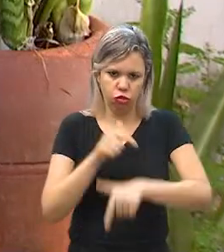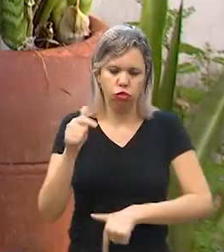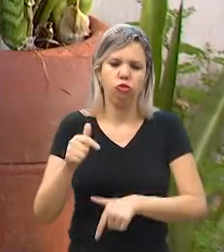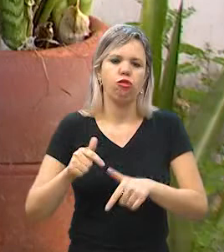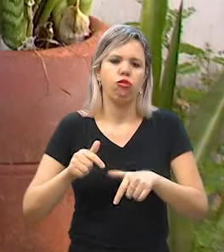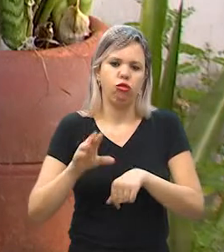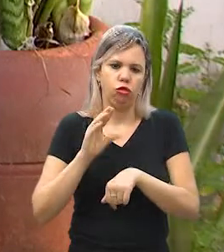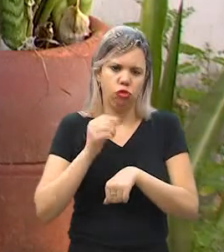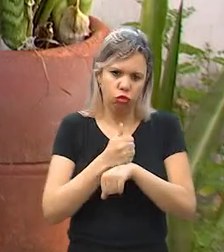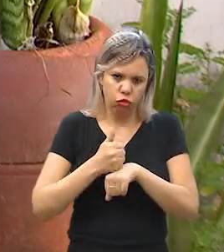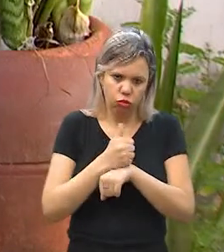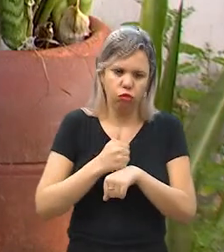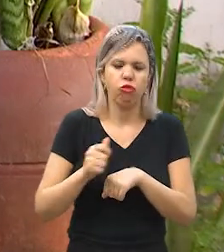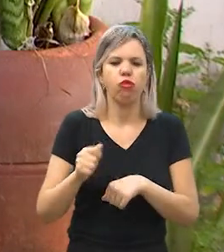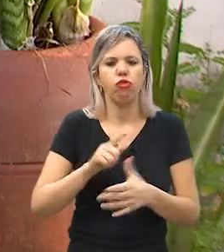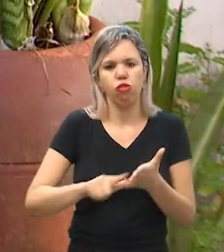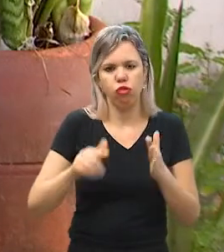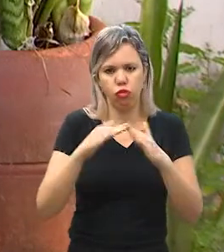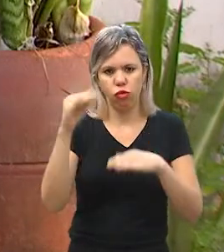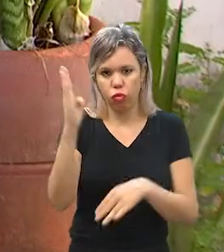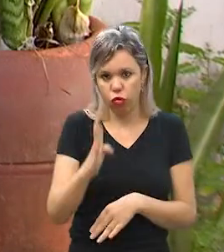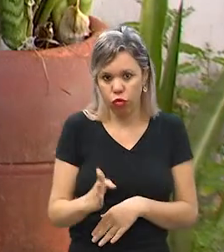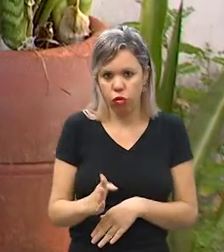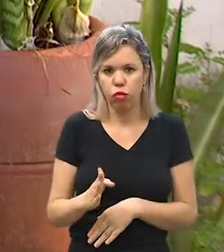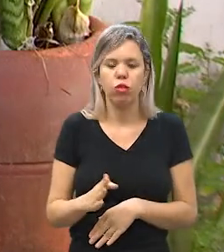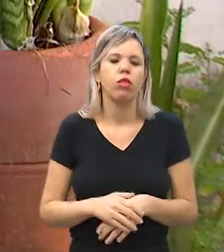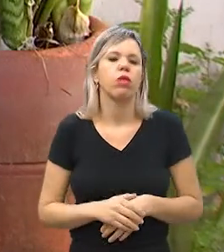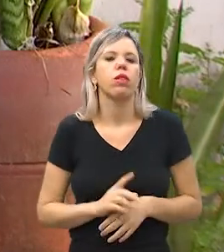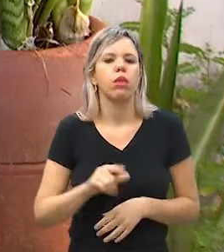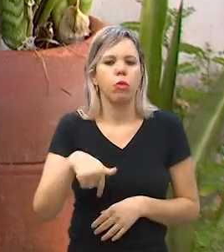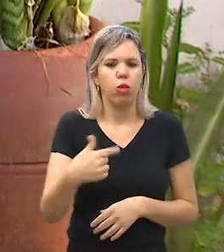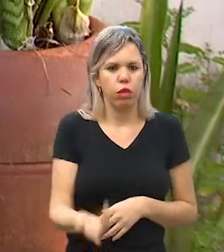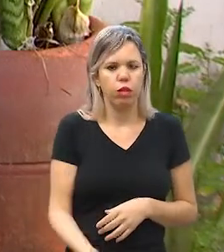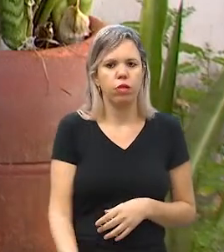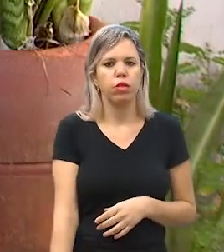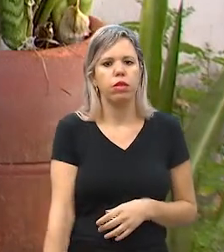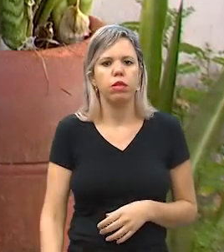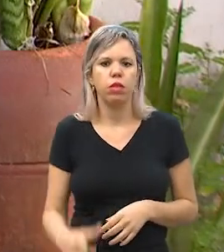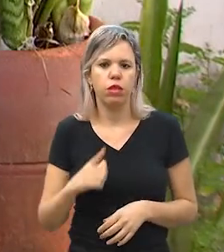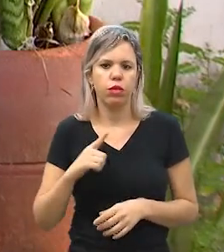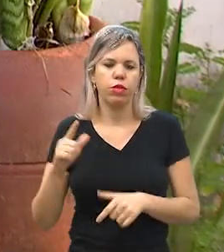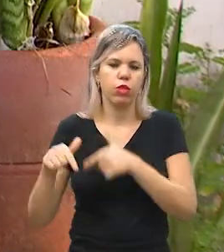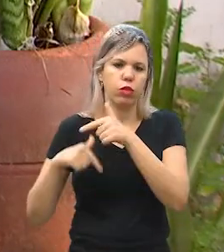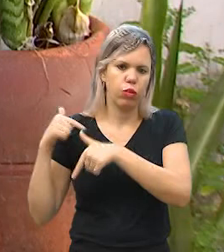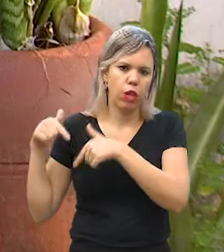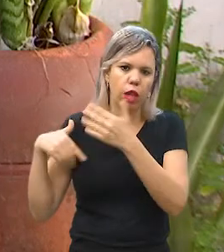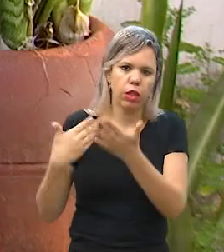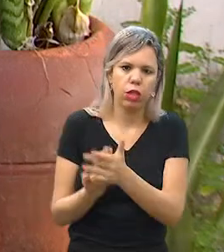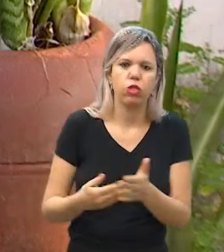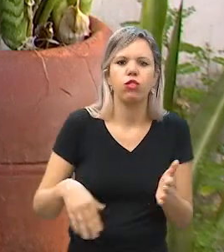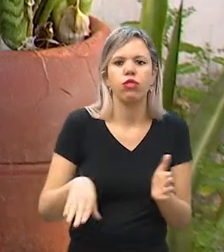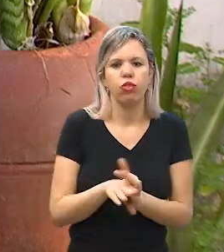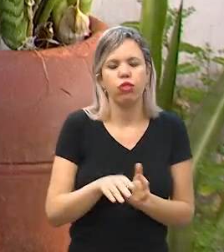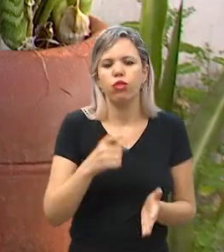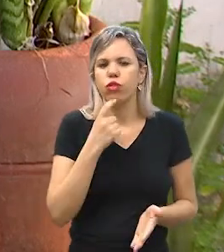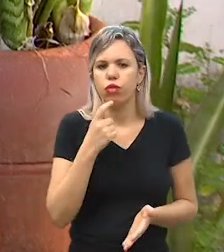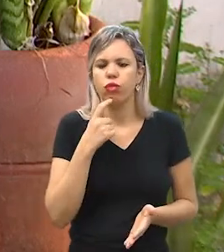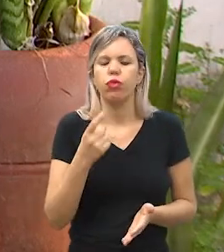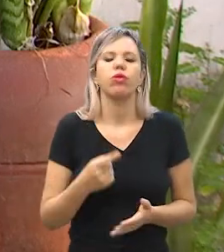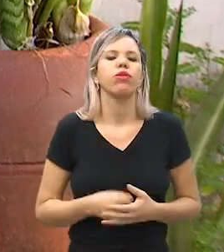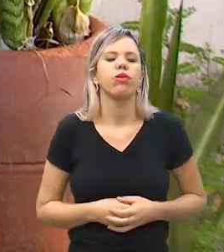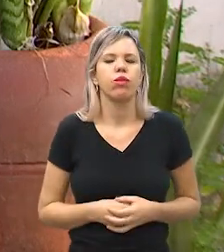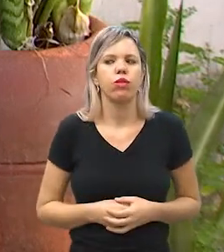domésticos no Brasil, que foi em Santos. Depois ela teve uma trajetória até que ela veio para a região de